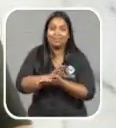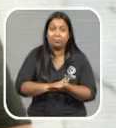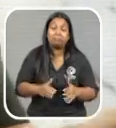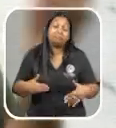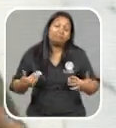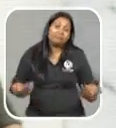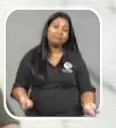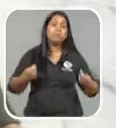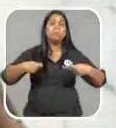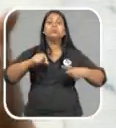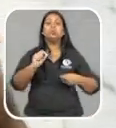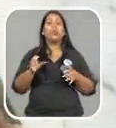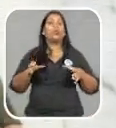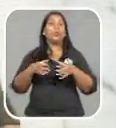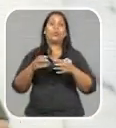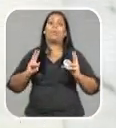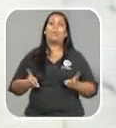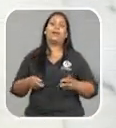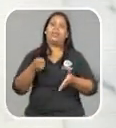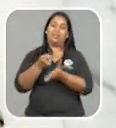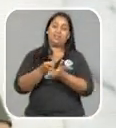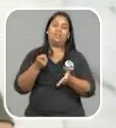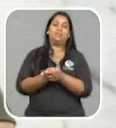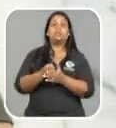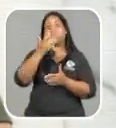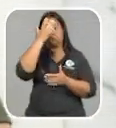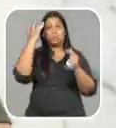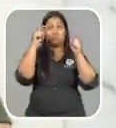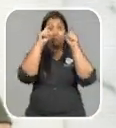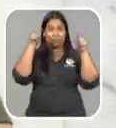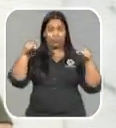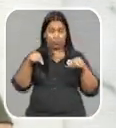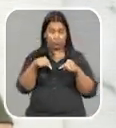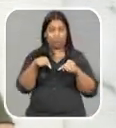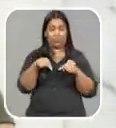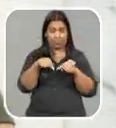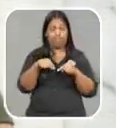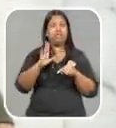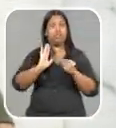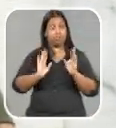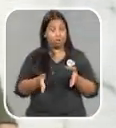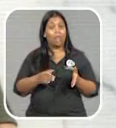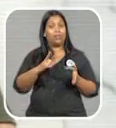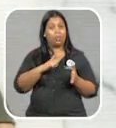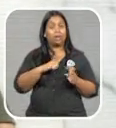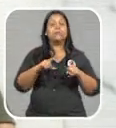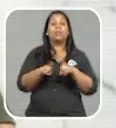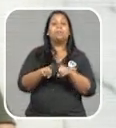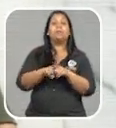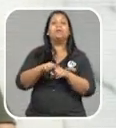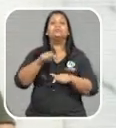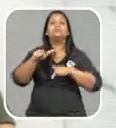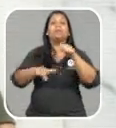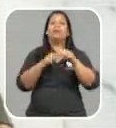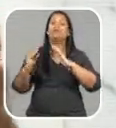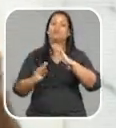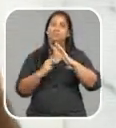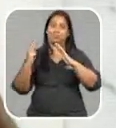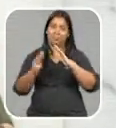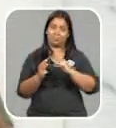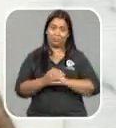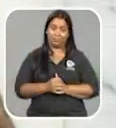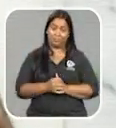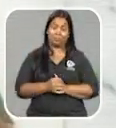servidores públicos, já tem essa pauta, e dos trabalhadores terceirizados. Então, esse é o objetivo, uma